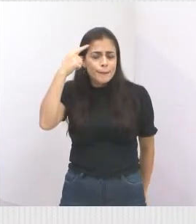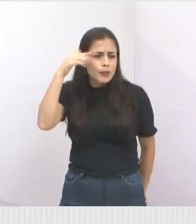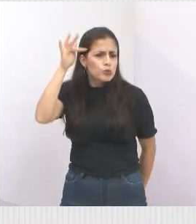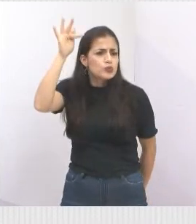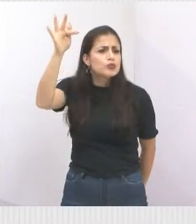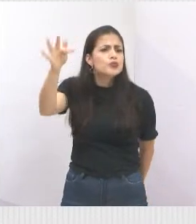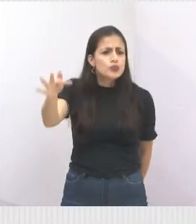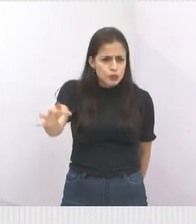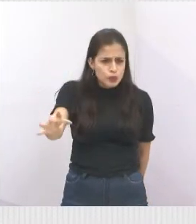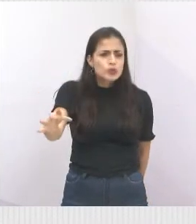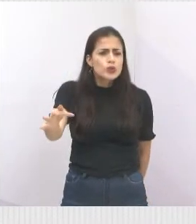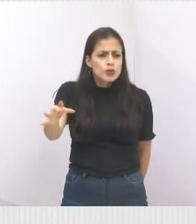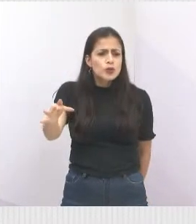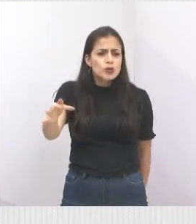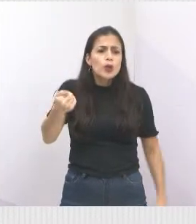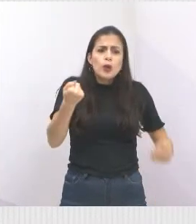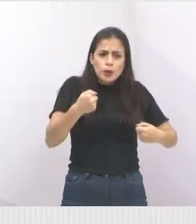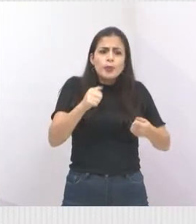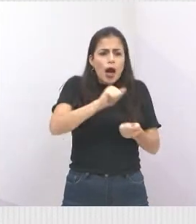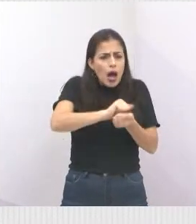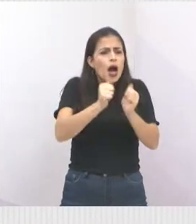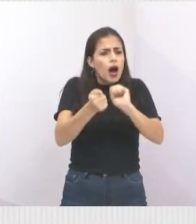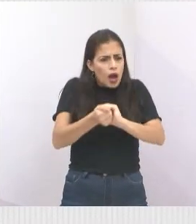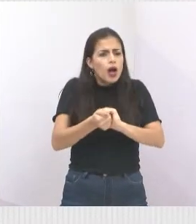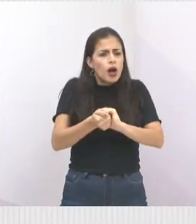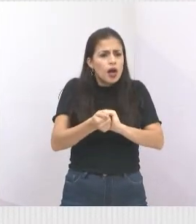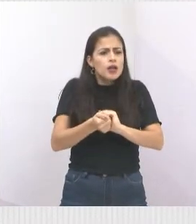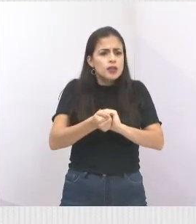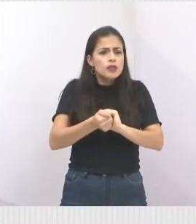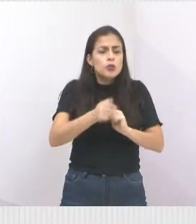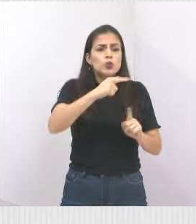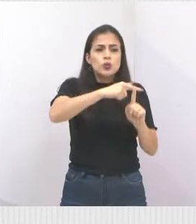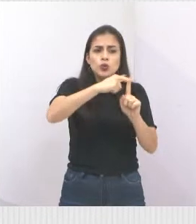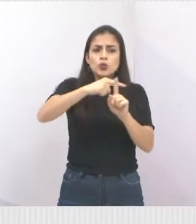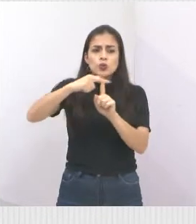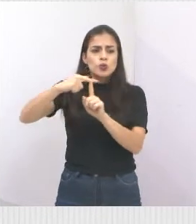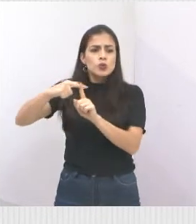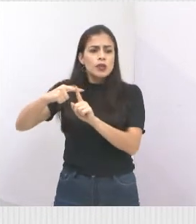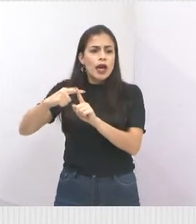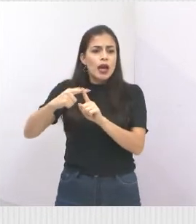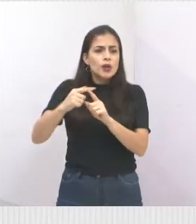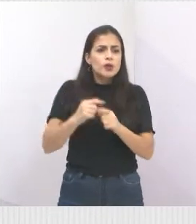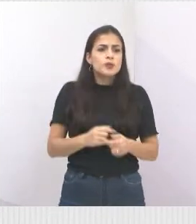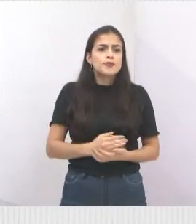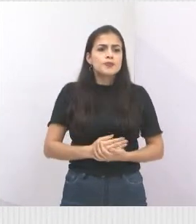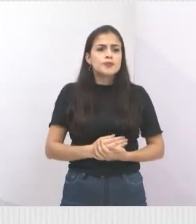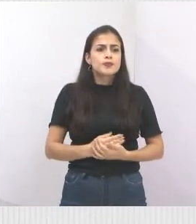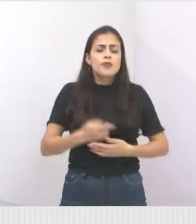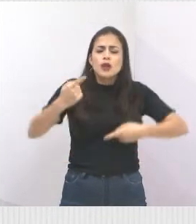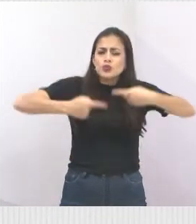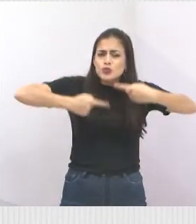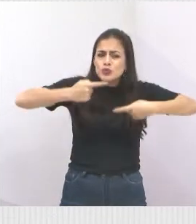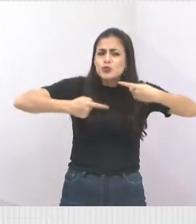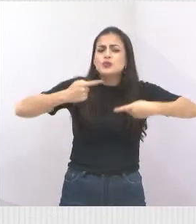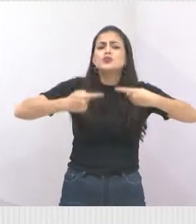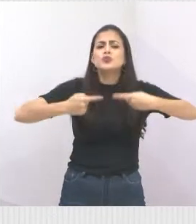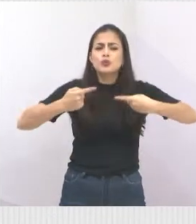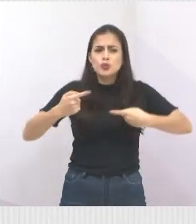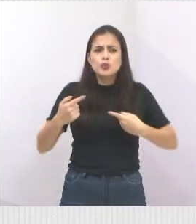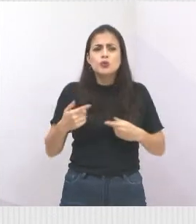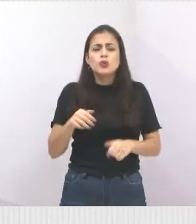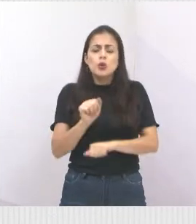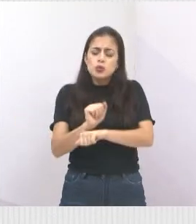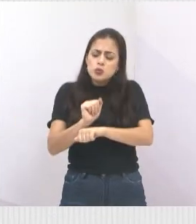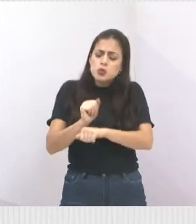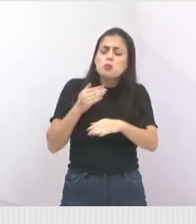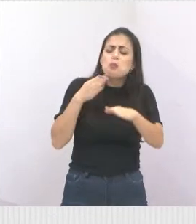e nós temos que adequar o cemitério É uma longa discussão que eu espero fazer parte junto com